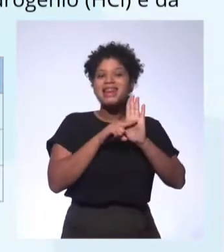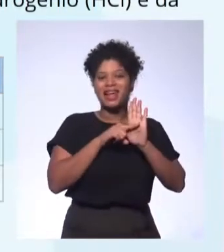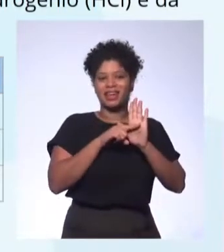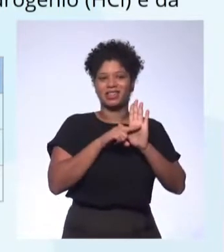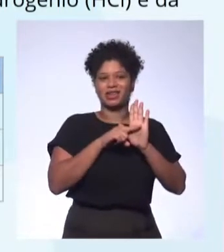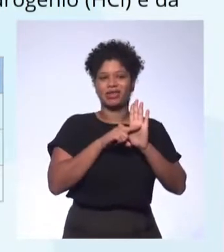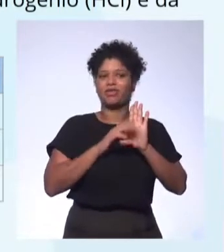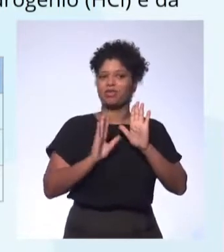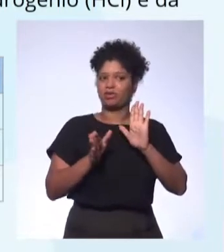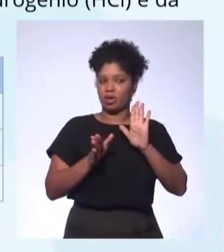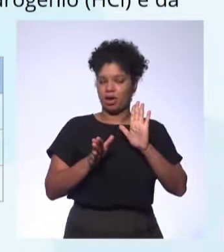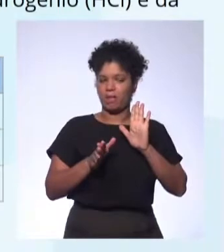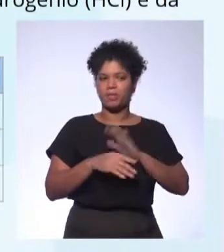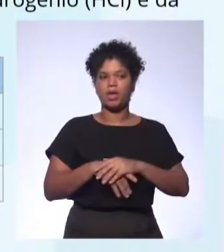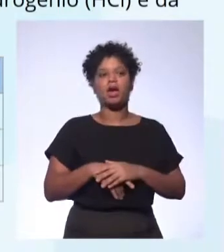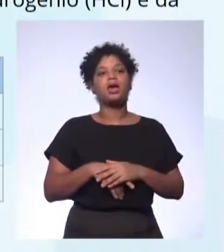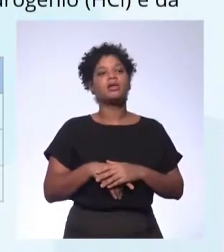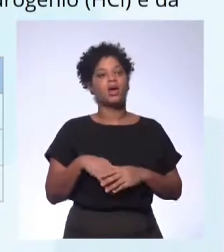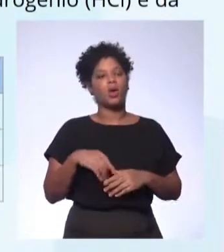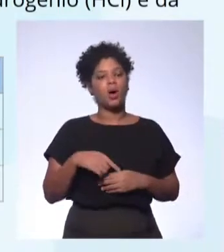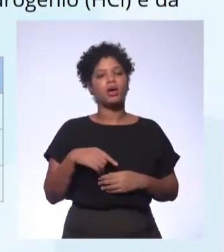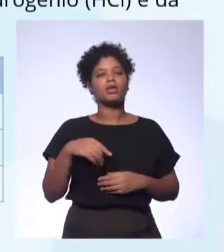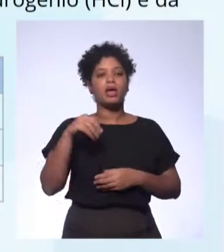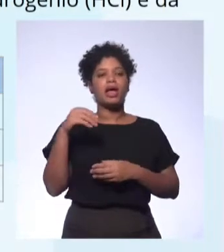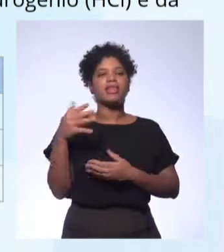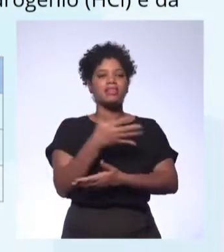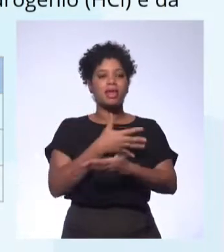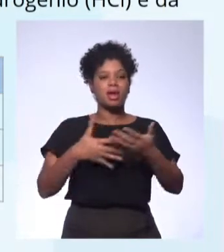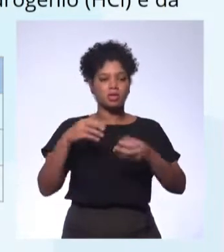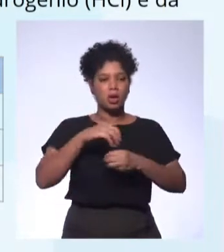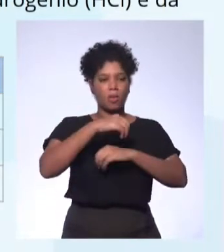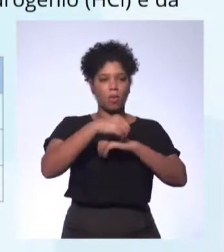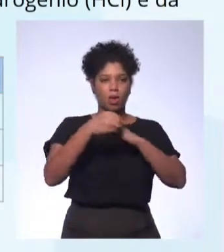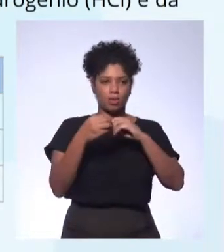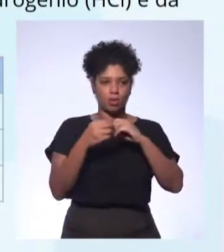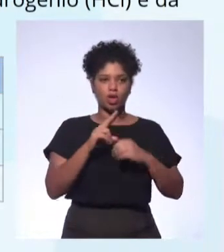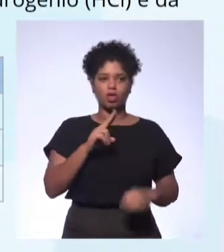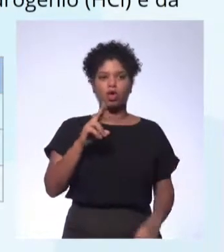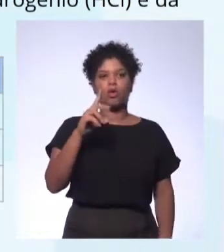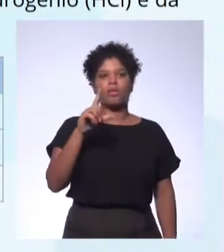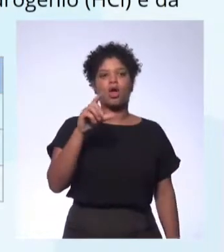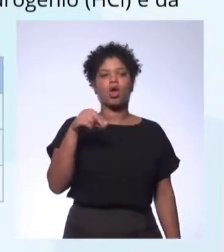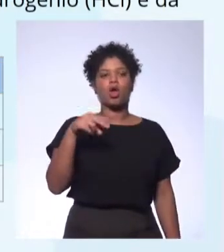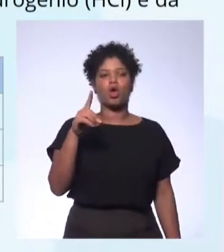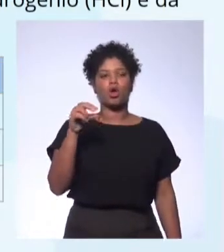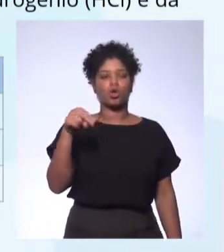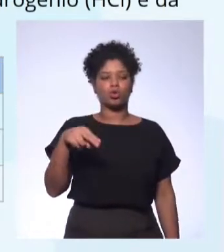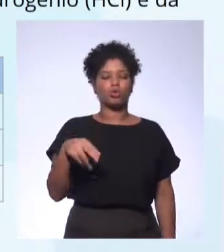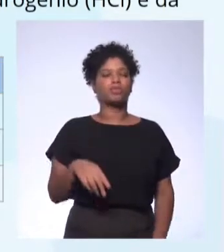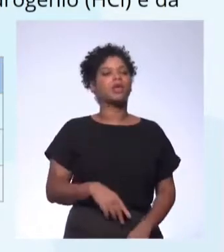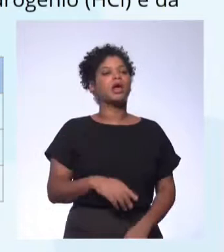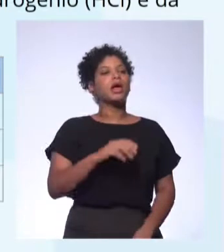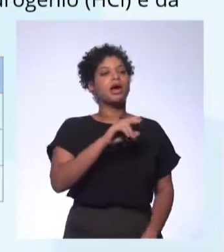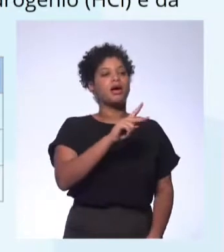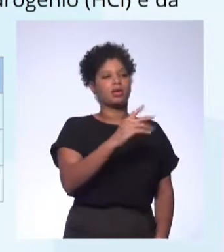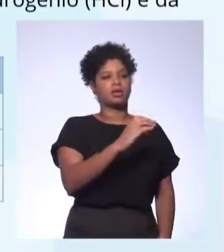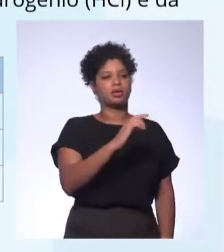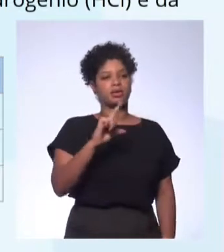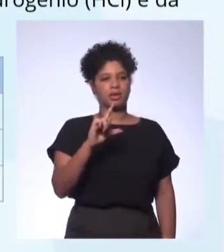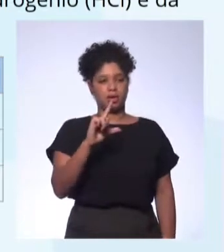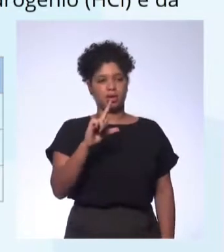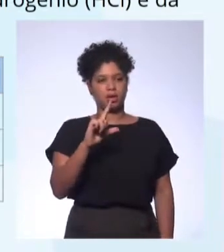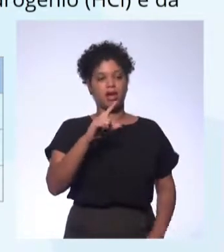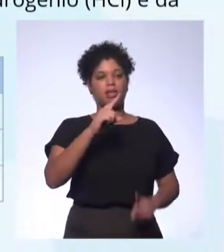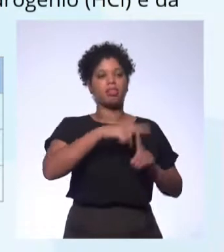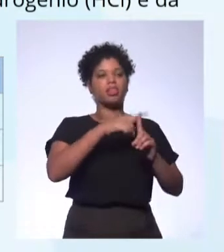Ok portanto interação molecular a dispersão de London aí nós temos o cloreto de hidrogênio